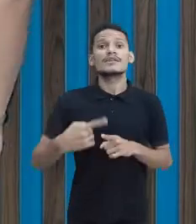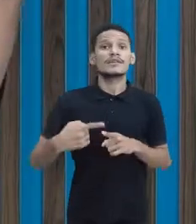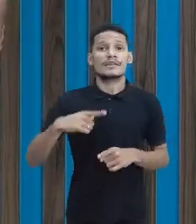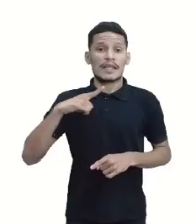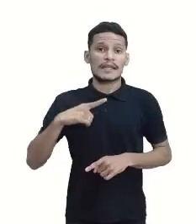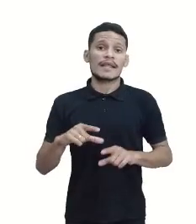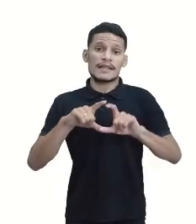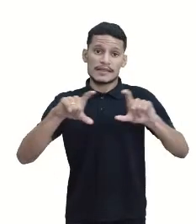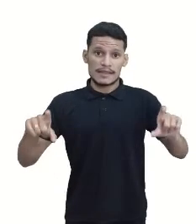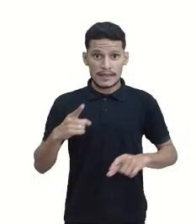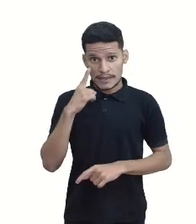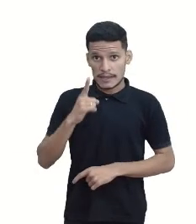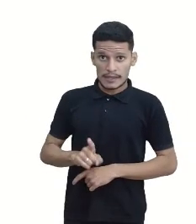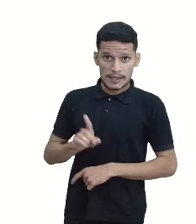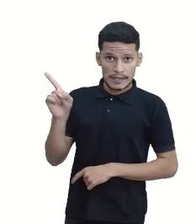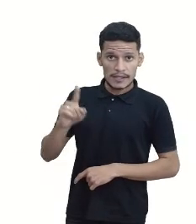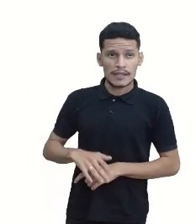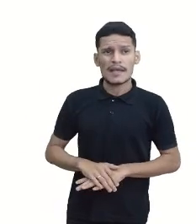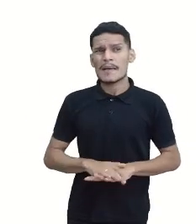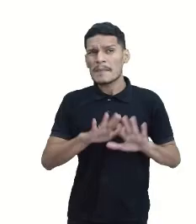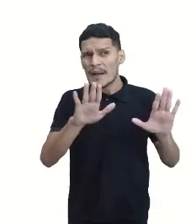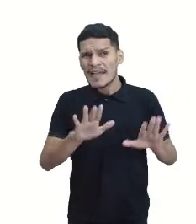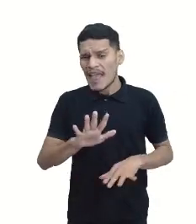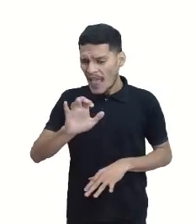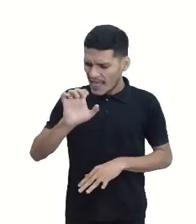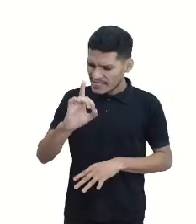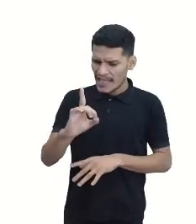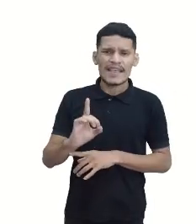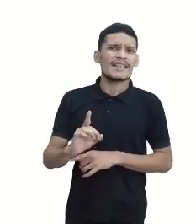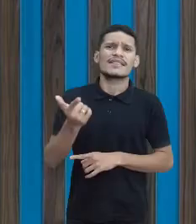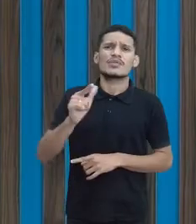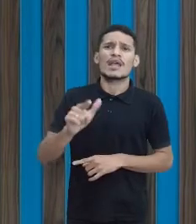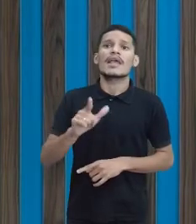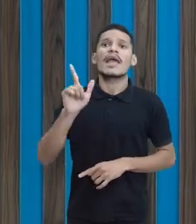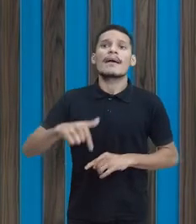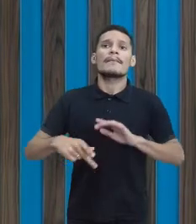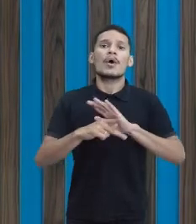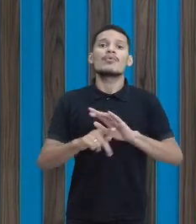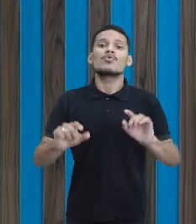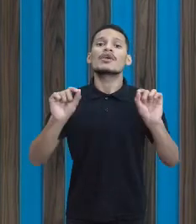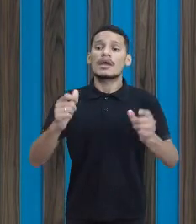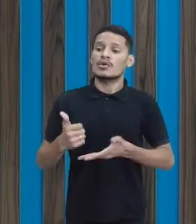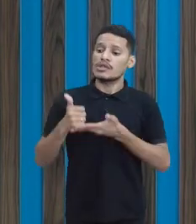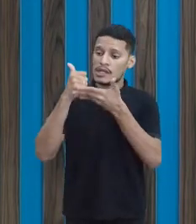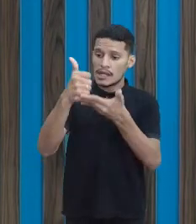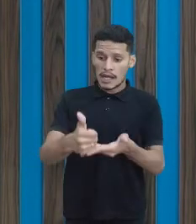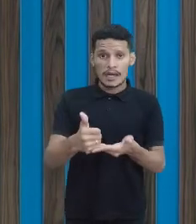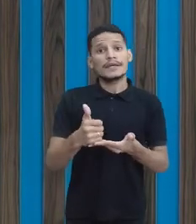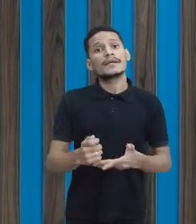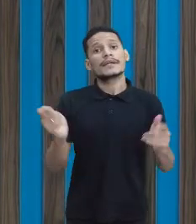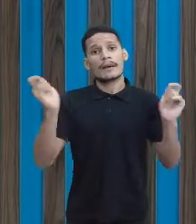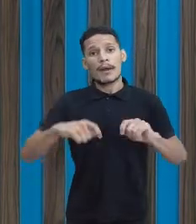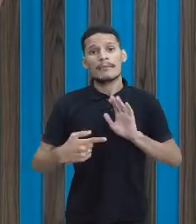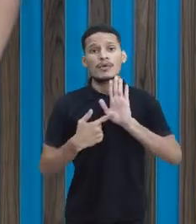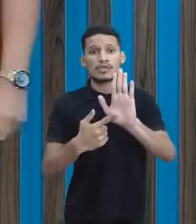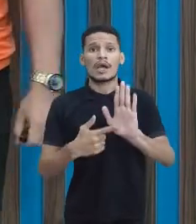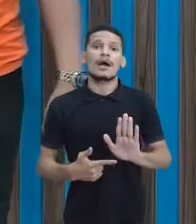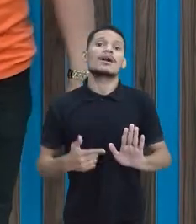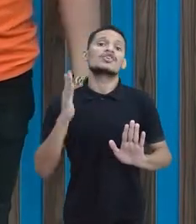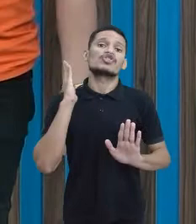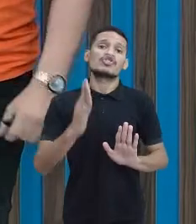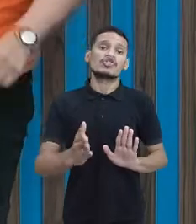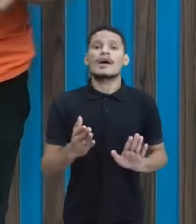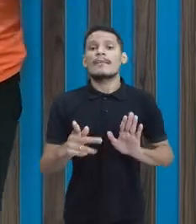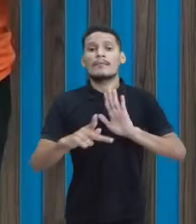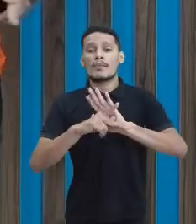what you did last summer. Professor, cadê o ED aqui? Não tem ED, tem um auxiliar que nos mostra que nós estamos no passado. Me diz o que você aprontou no